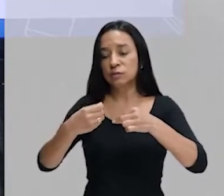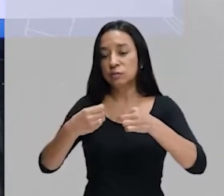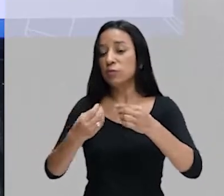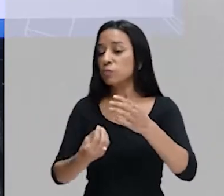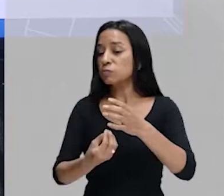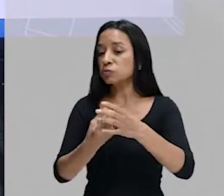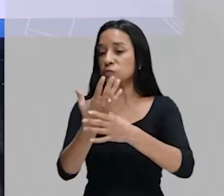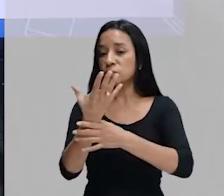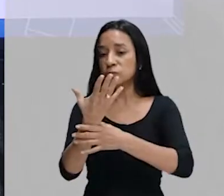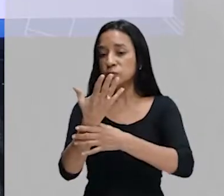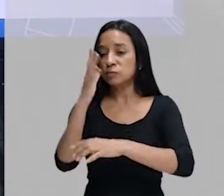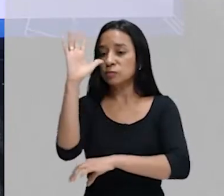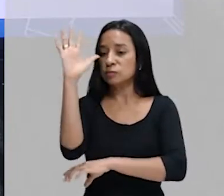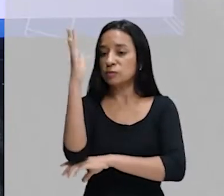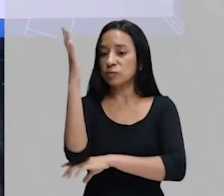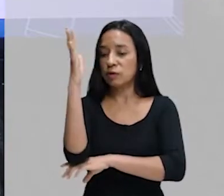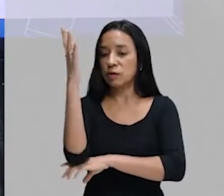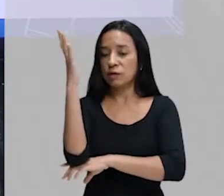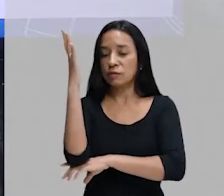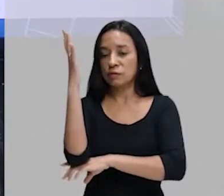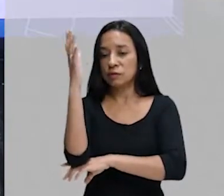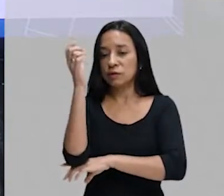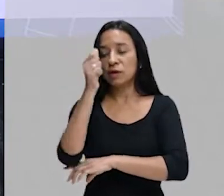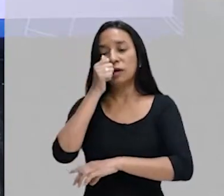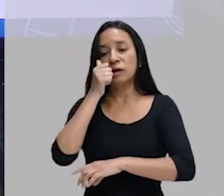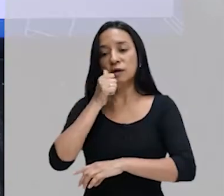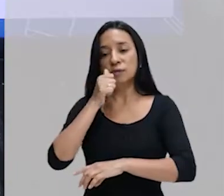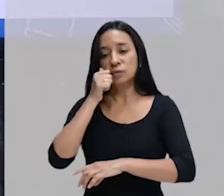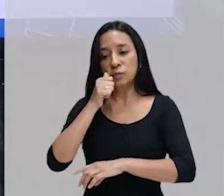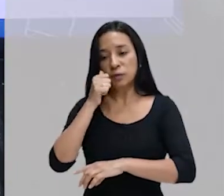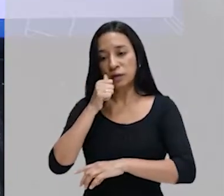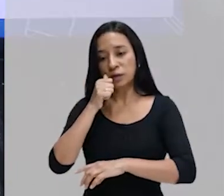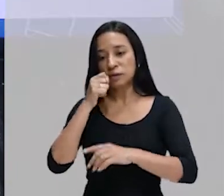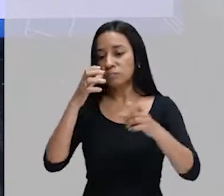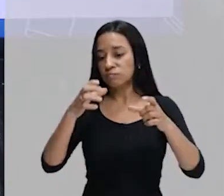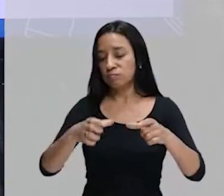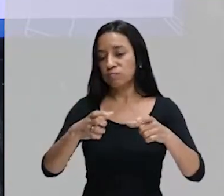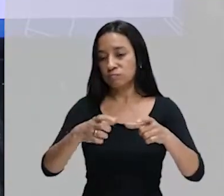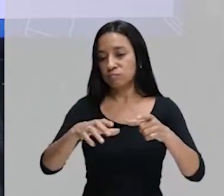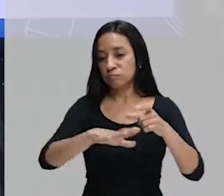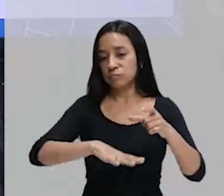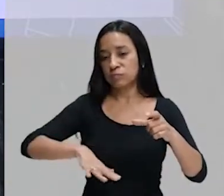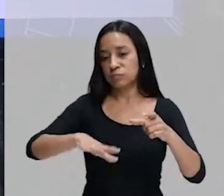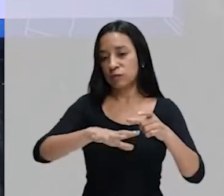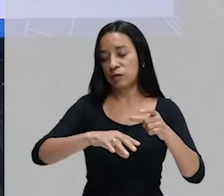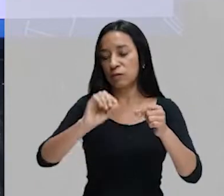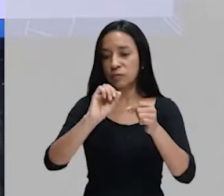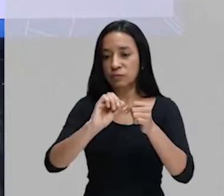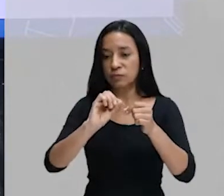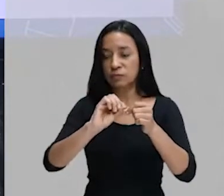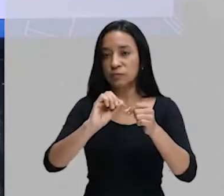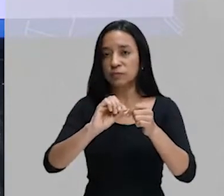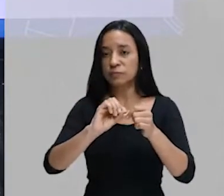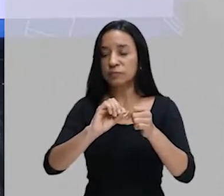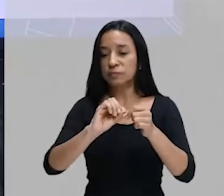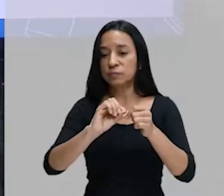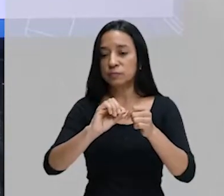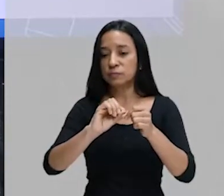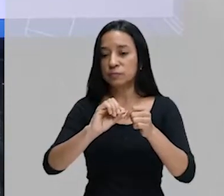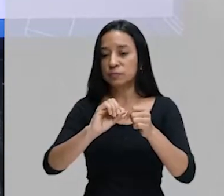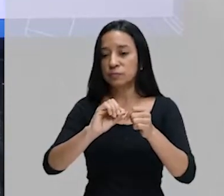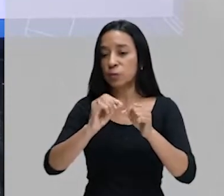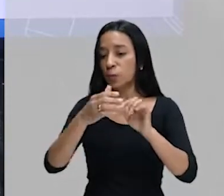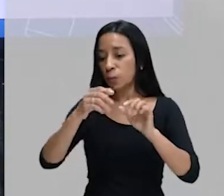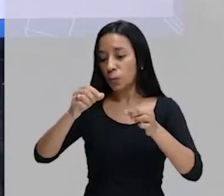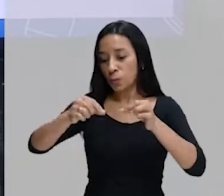elementos como árvores, tá? E as mulheres de Intag, que é o local, tá? confeccionam esse